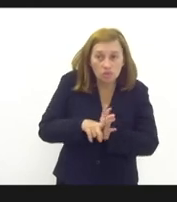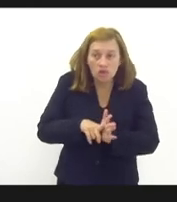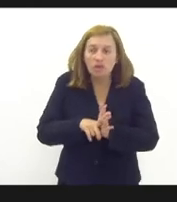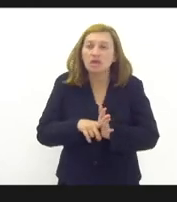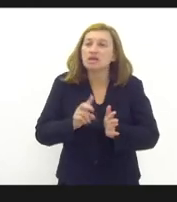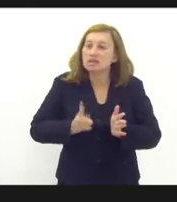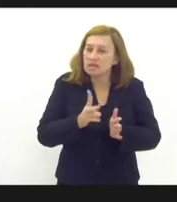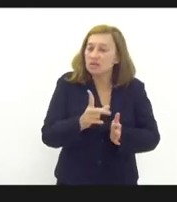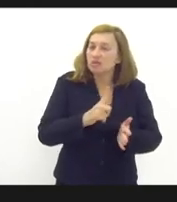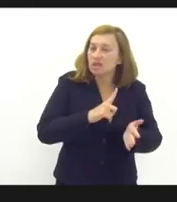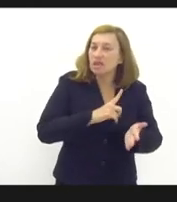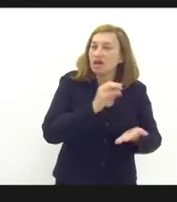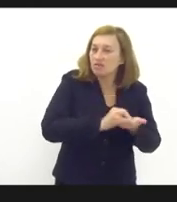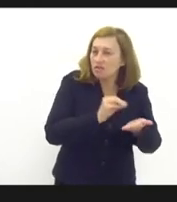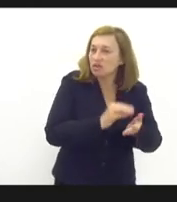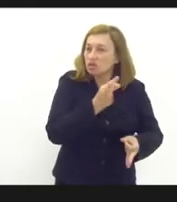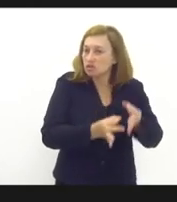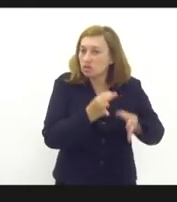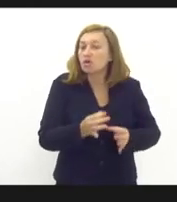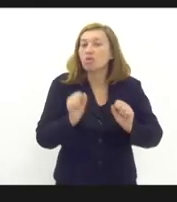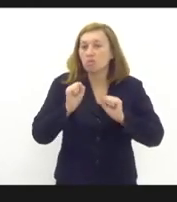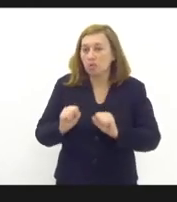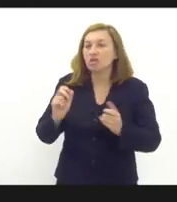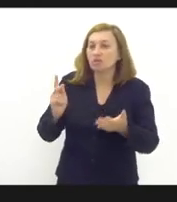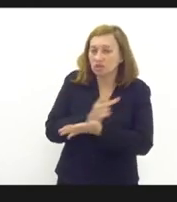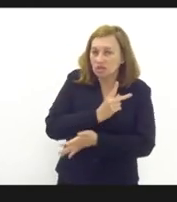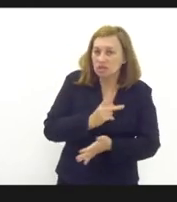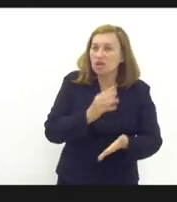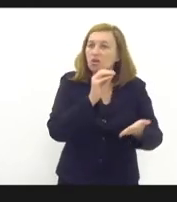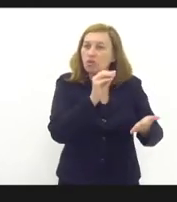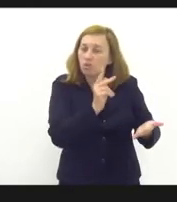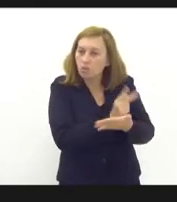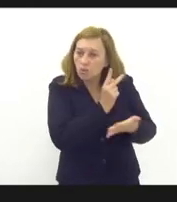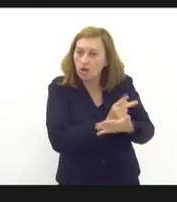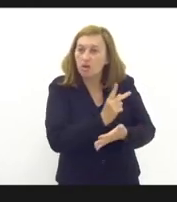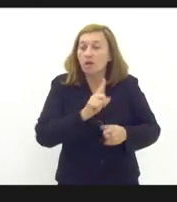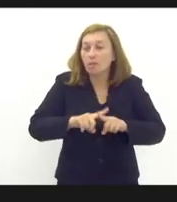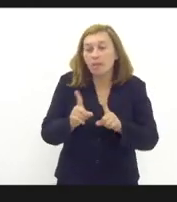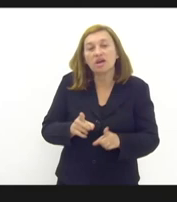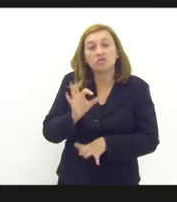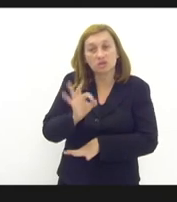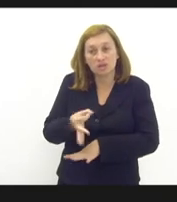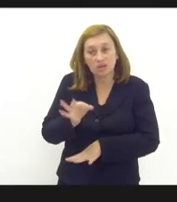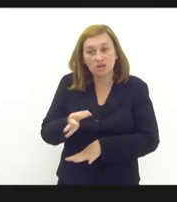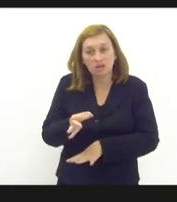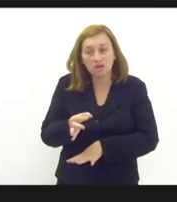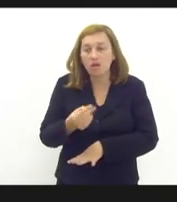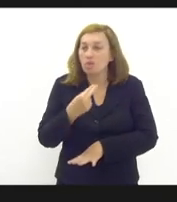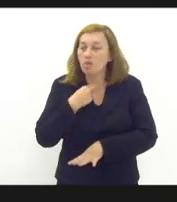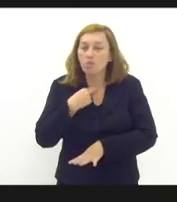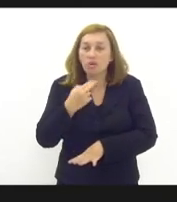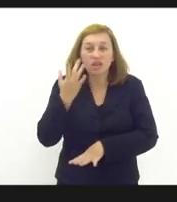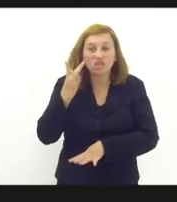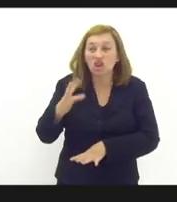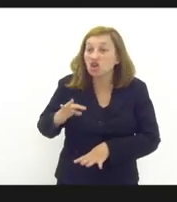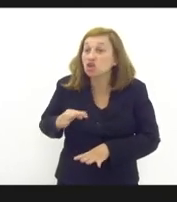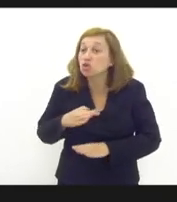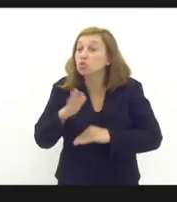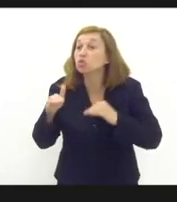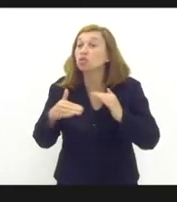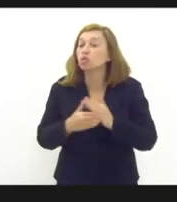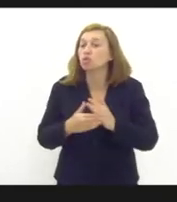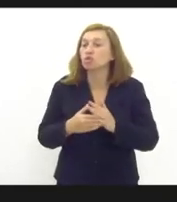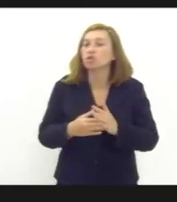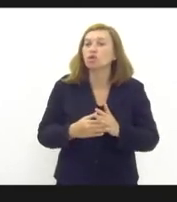sempre vai haver injustiça, pode acontecer uma injustiça. Mas uma coisa é fato, a gente não pode, todo momento, sempre